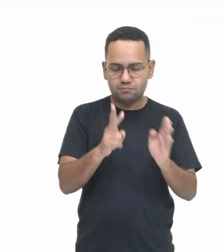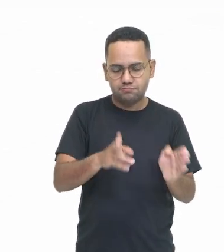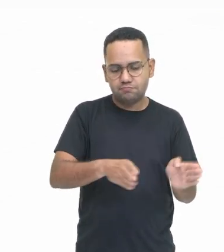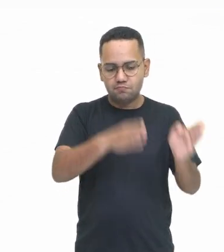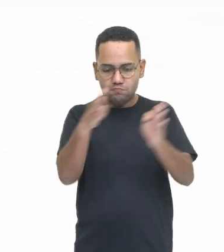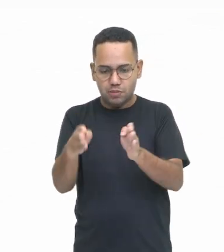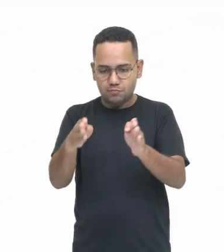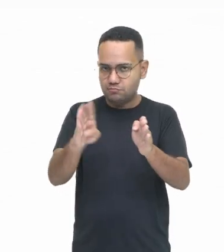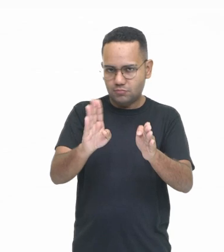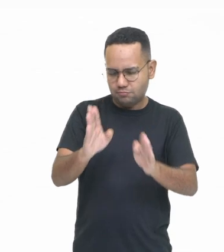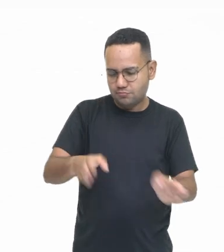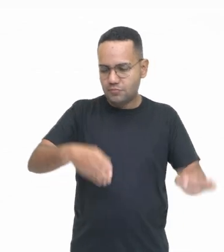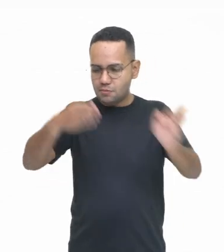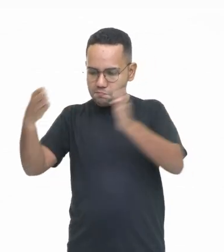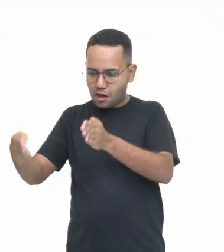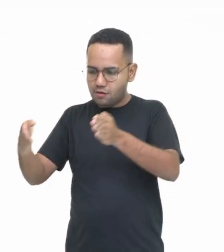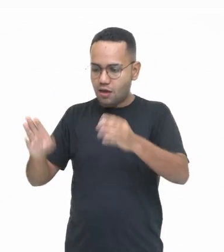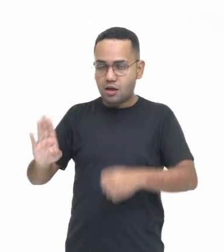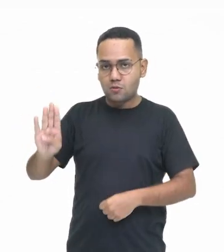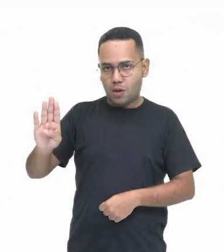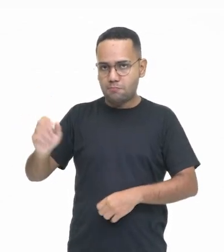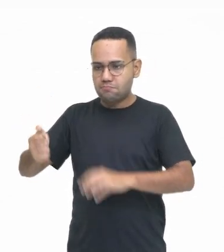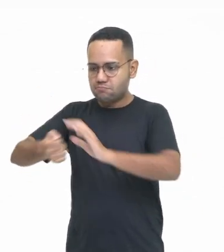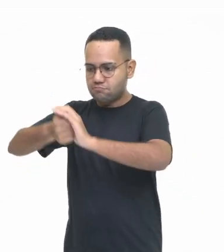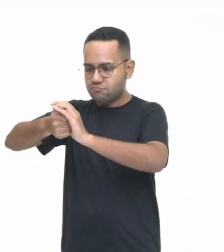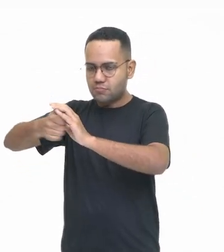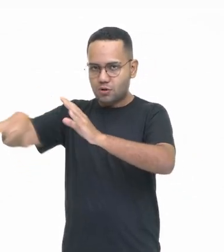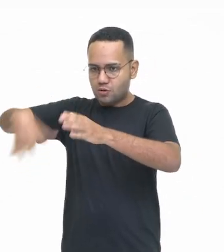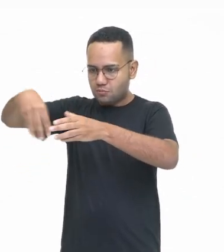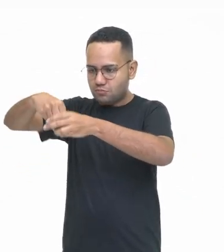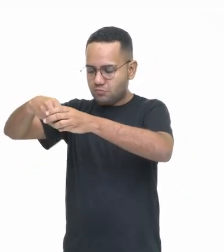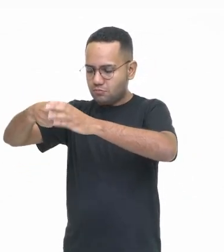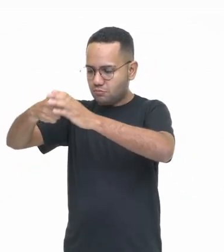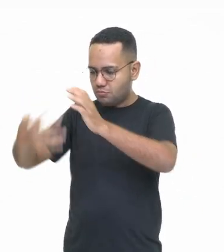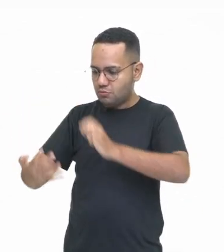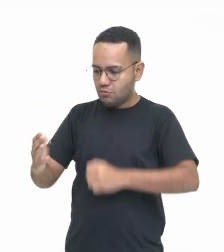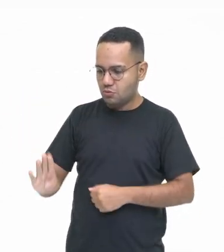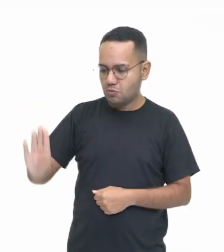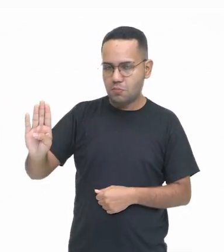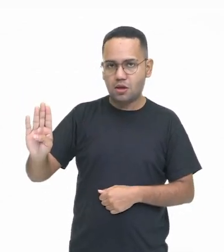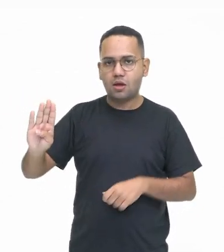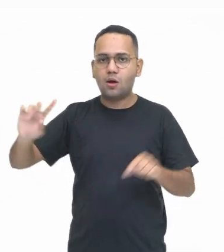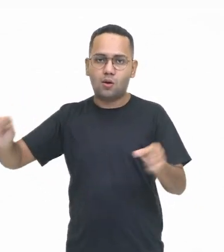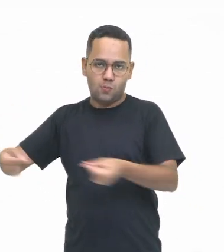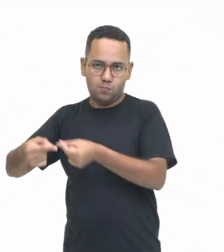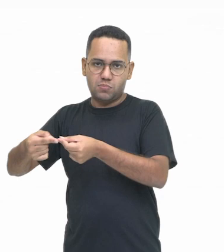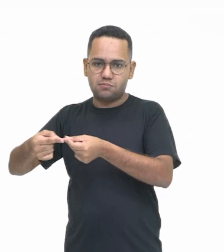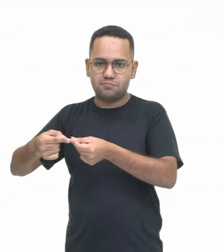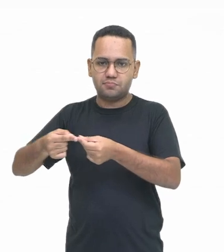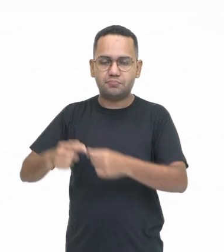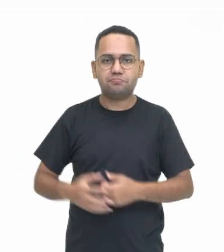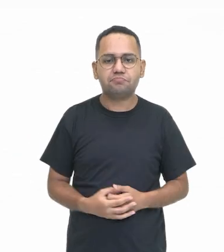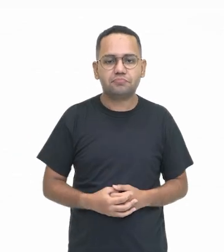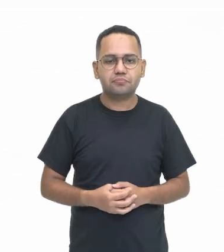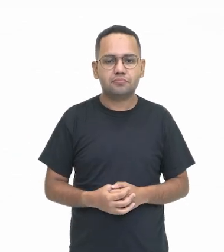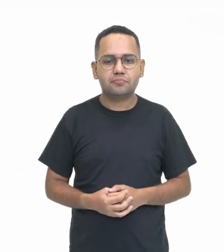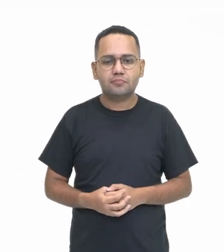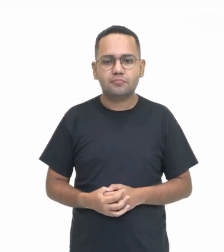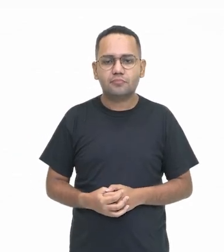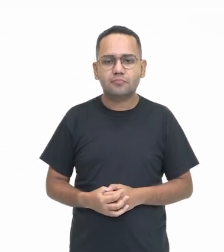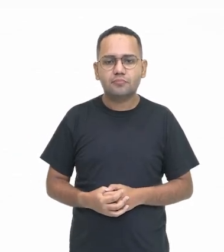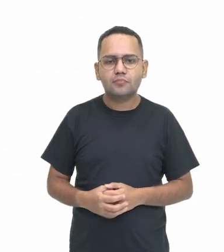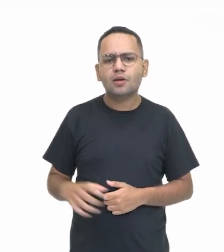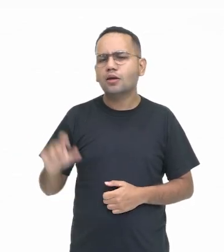coluna nós temos os elementos do conjunto B, né? Nós estamos chamando aí de Y pertencente a B, tá? Que são justamente onde